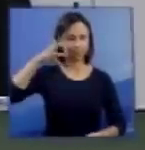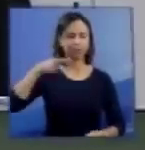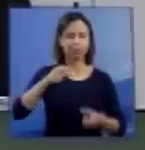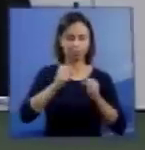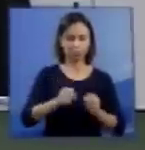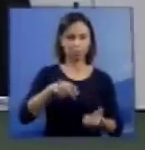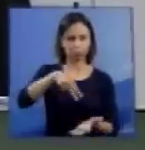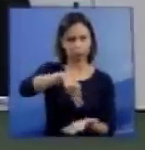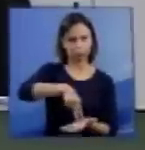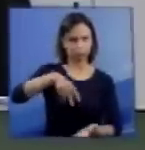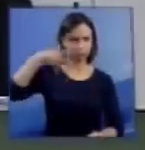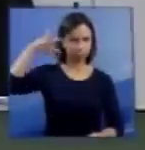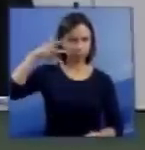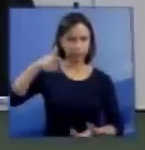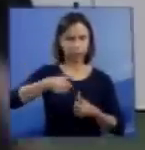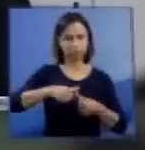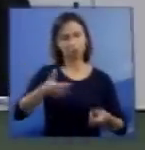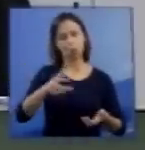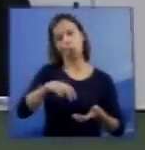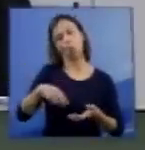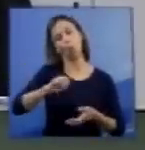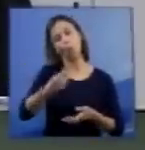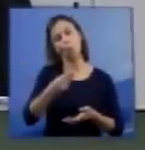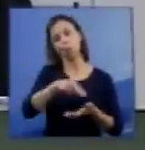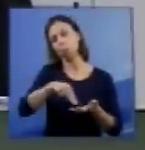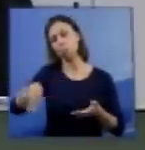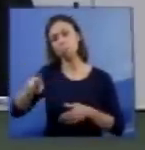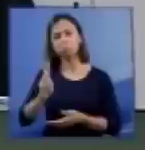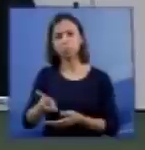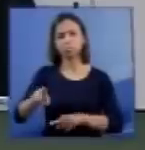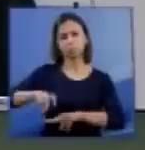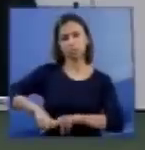na no local em que se encontram querendo ir ao